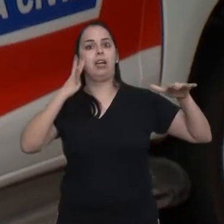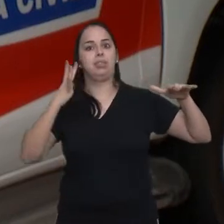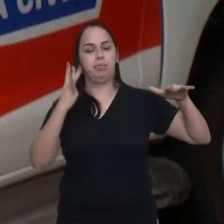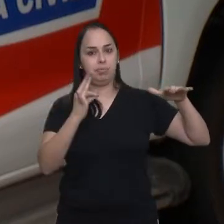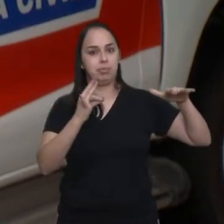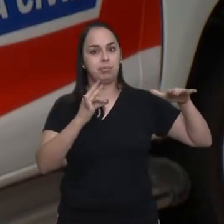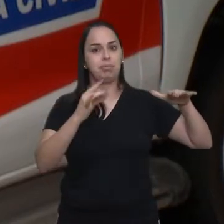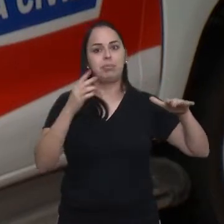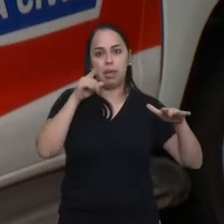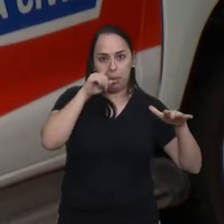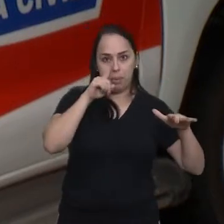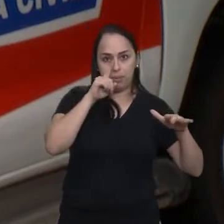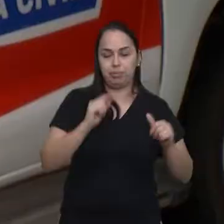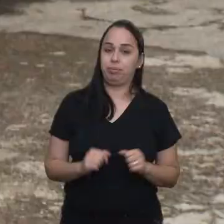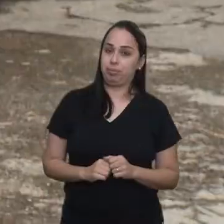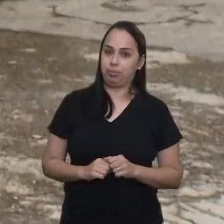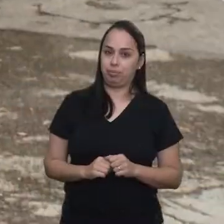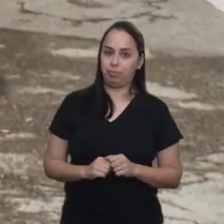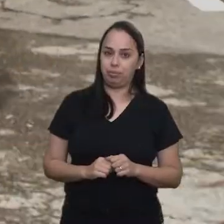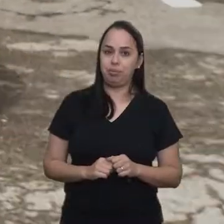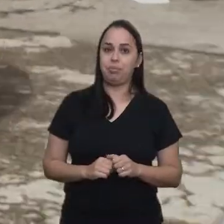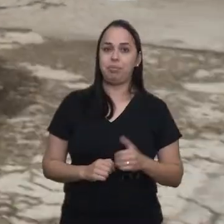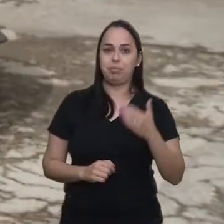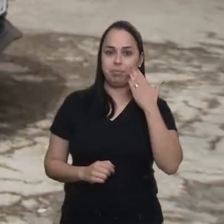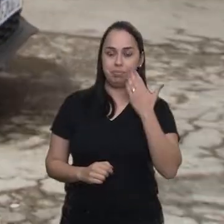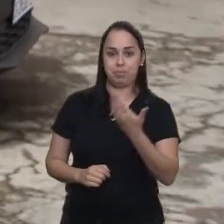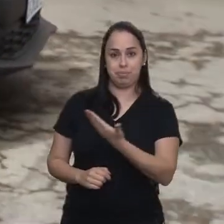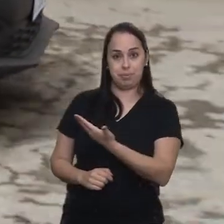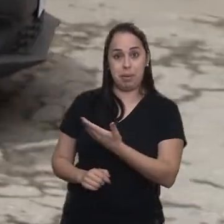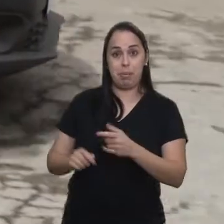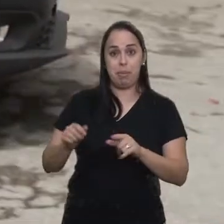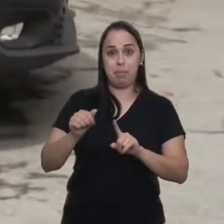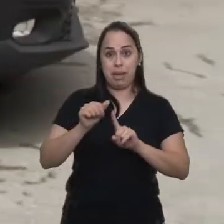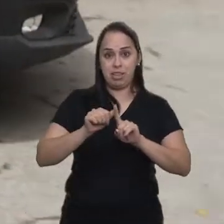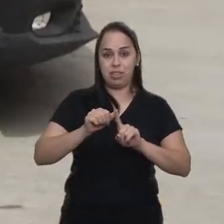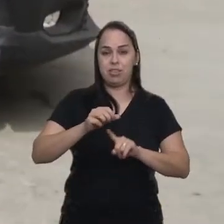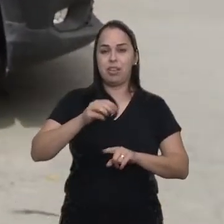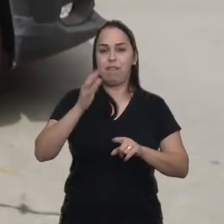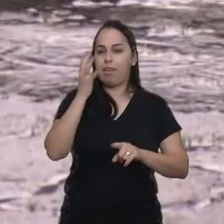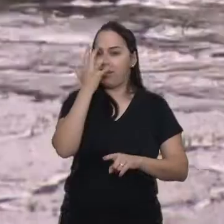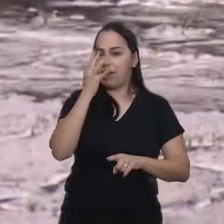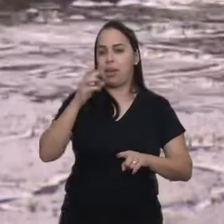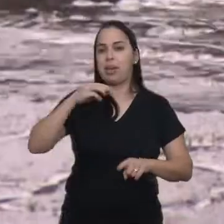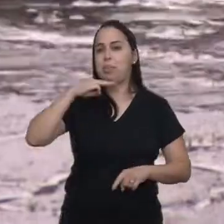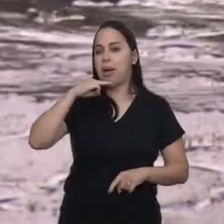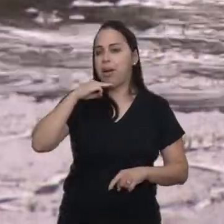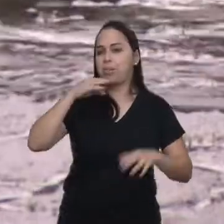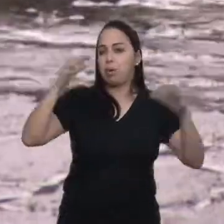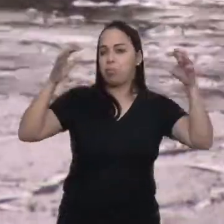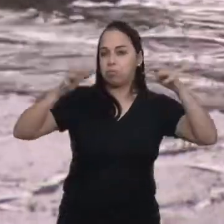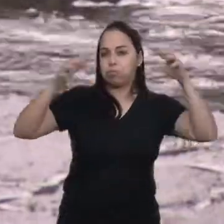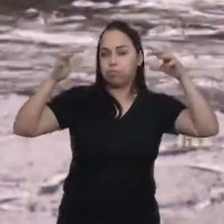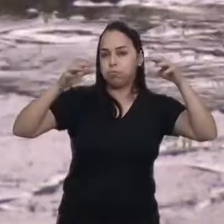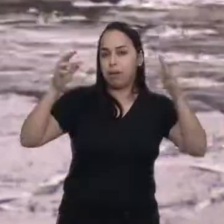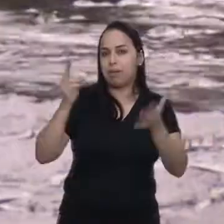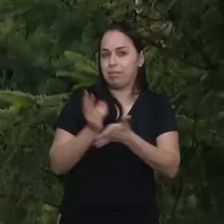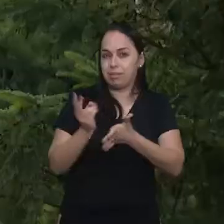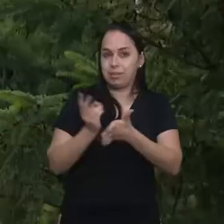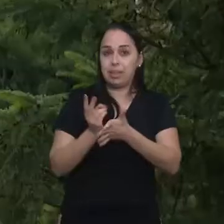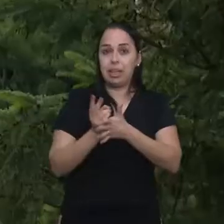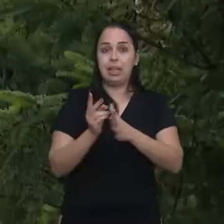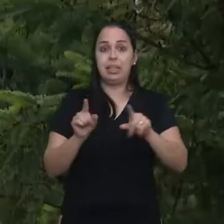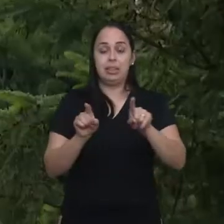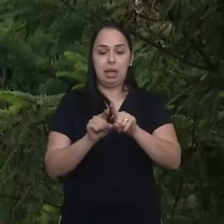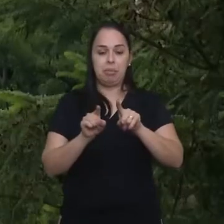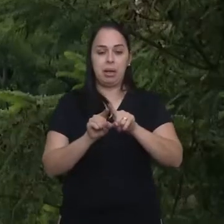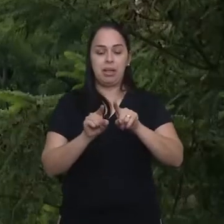alerta de que existe um risco. De acordo com a Defesa Civil, para fevereiro e março, a previsão de chuva continua.